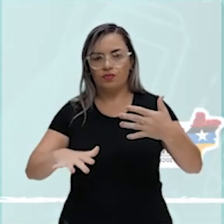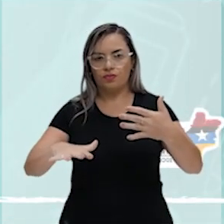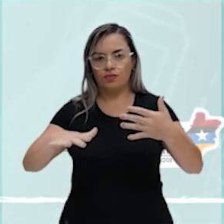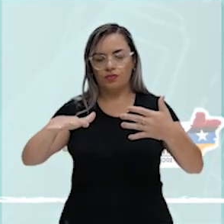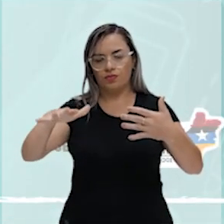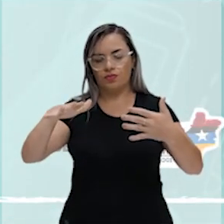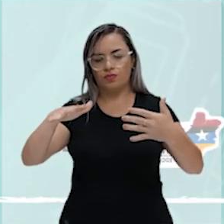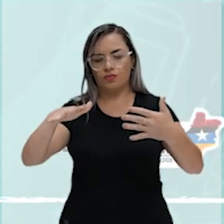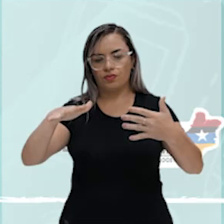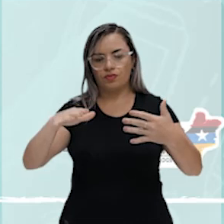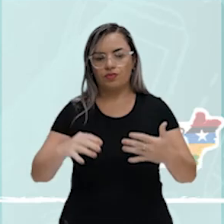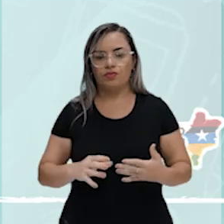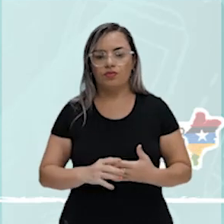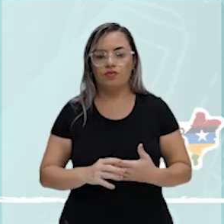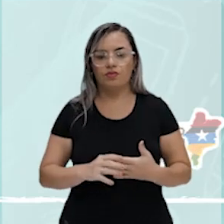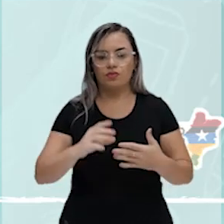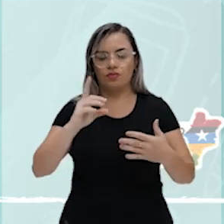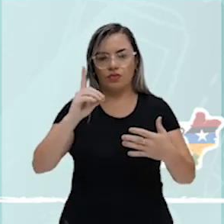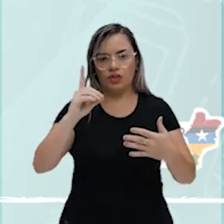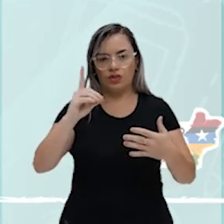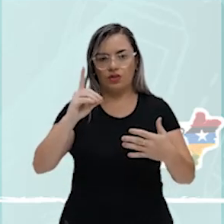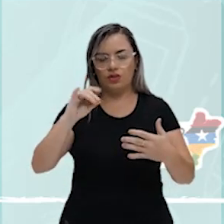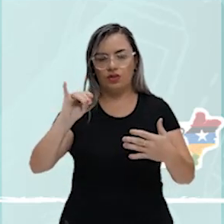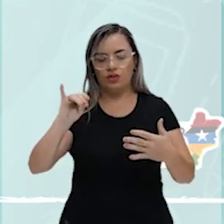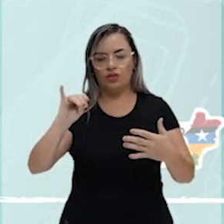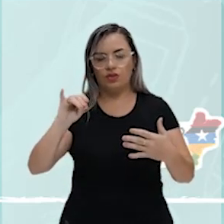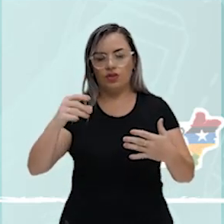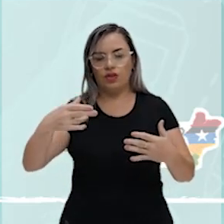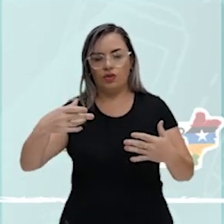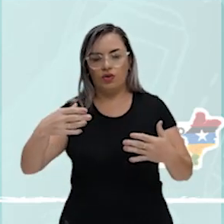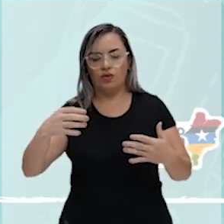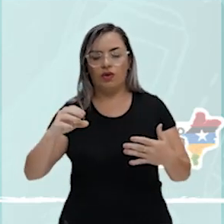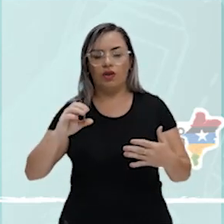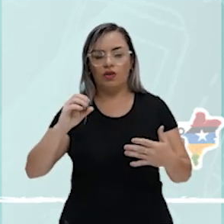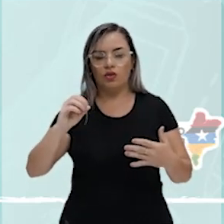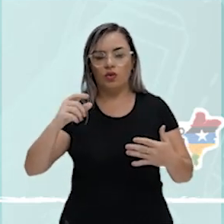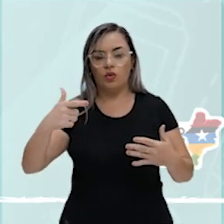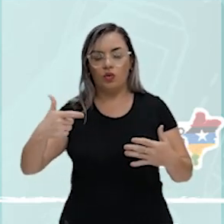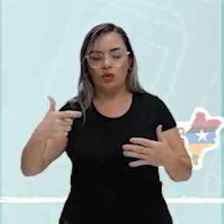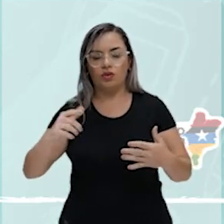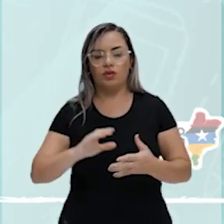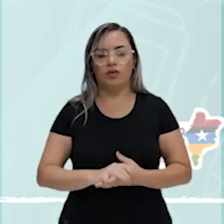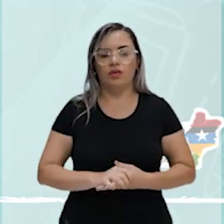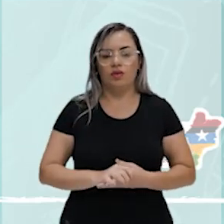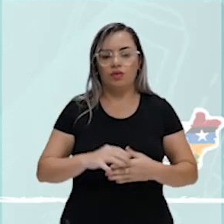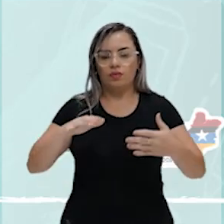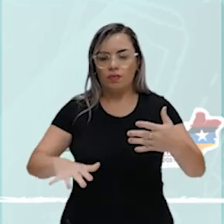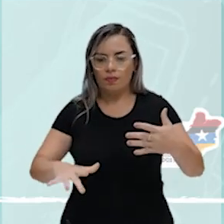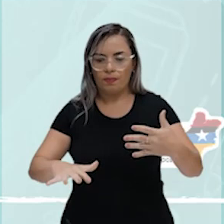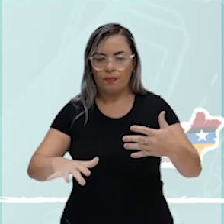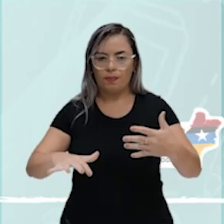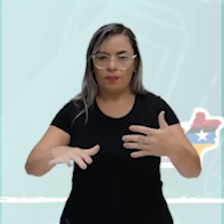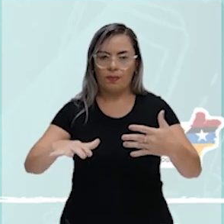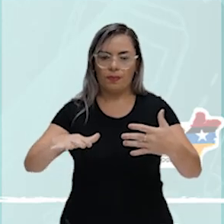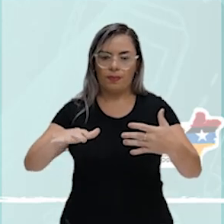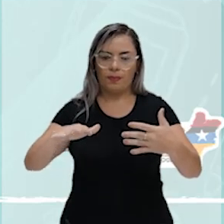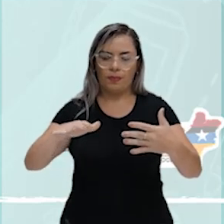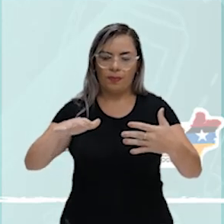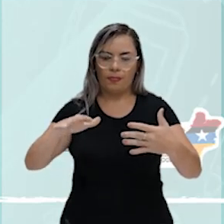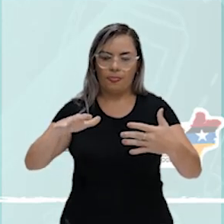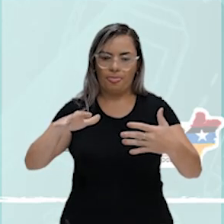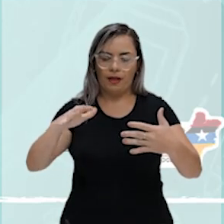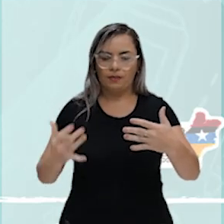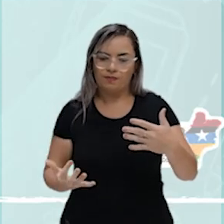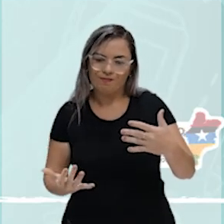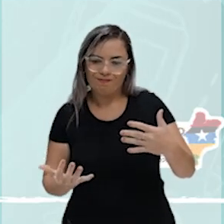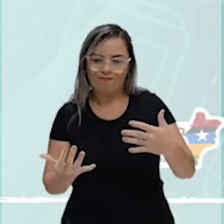Esse dia aqui são 2 oxigênios, né, ligados com o enxofre. Ele é liberado, pessoal, ele é proveniente da